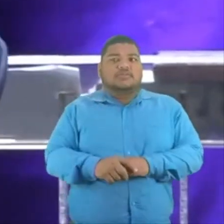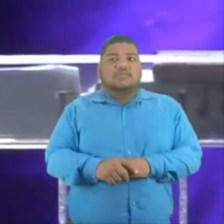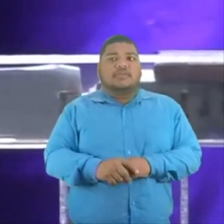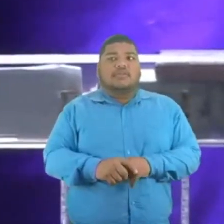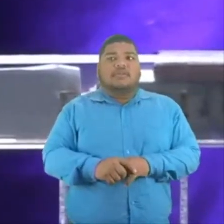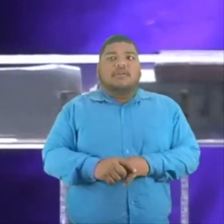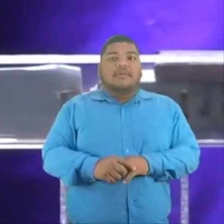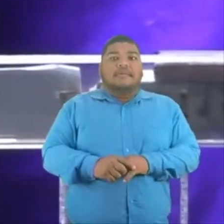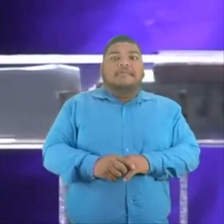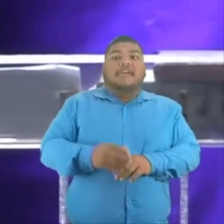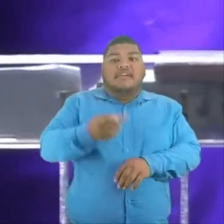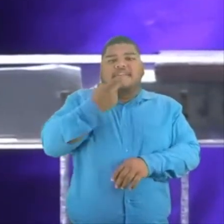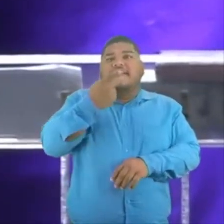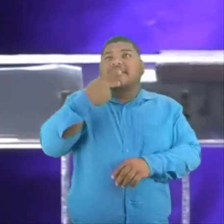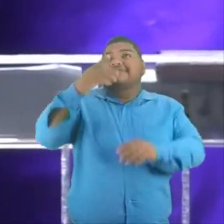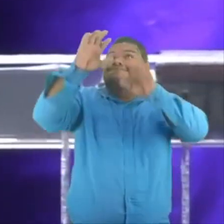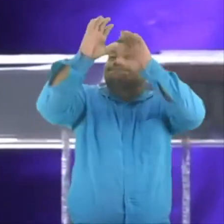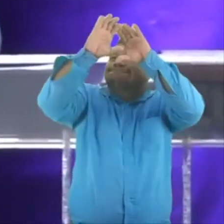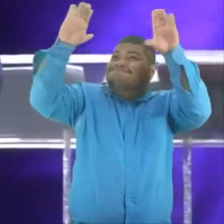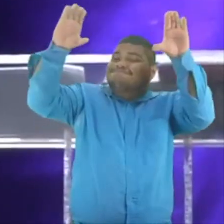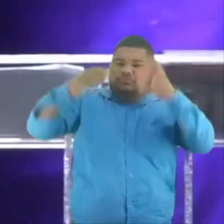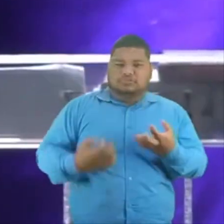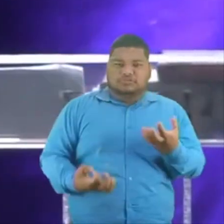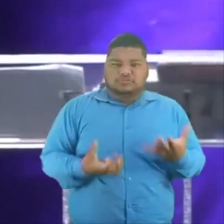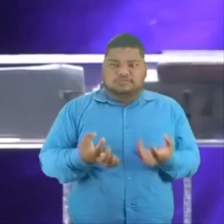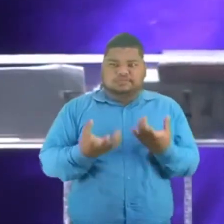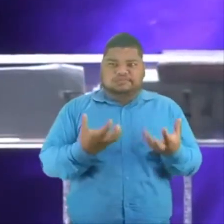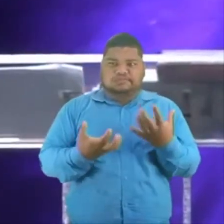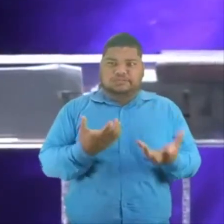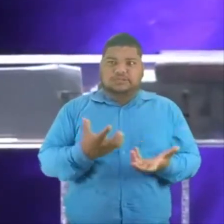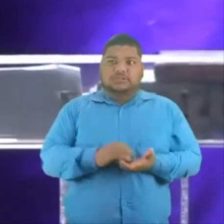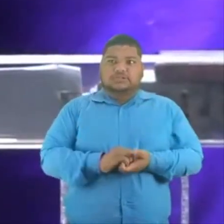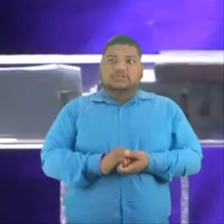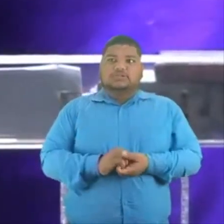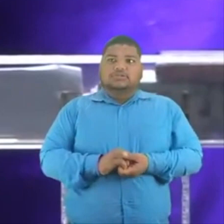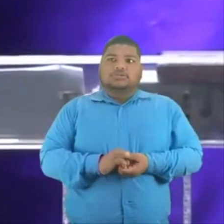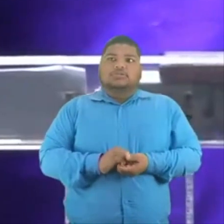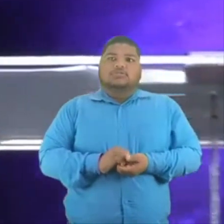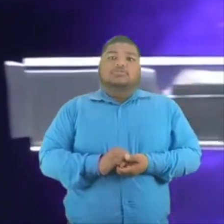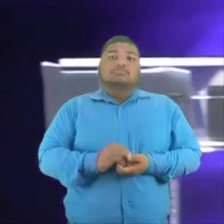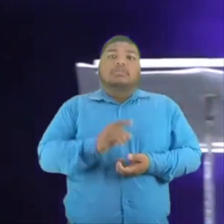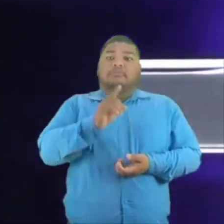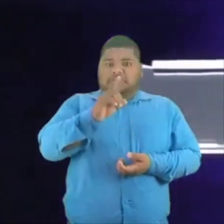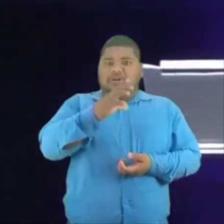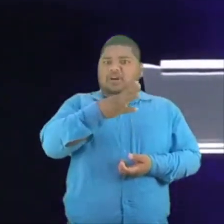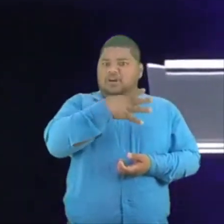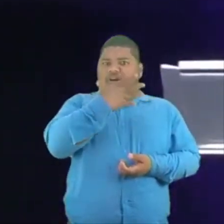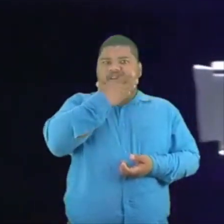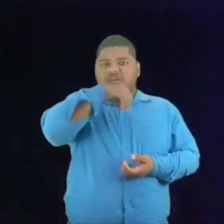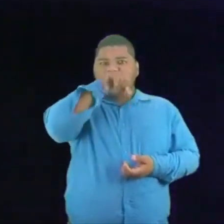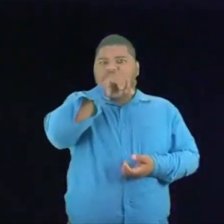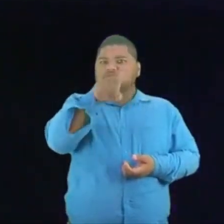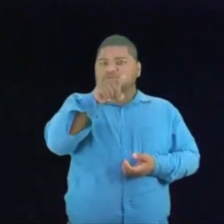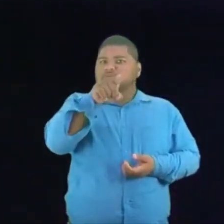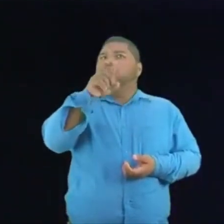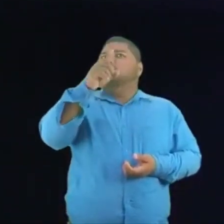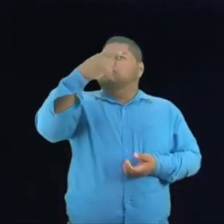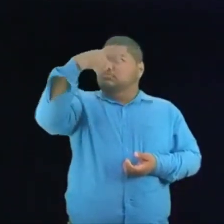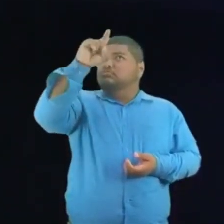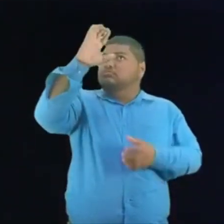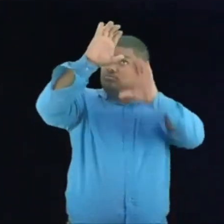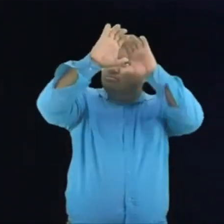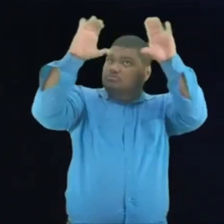de céu e inferno, aí eu falei: pai, o senhor vai para o céu mesmo? Eu vou, estou lá, e tu também vai